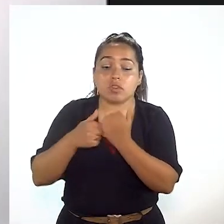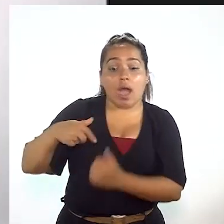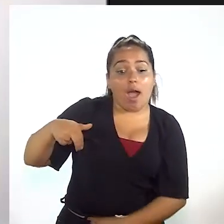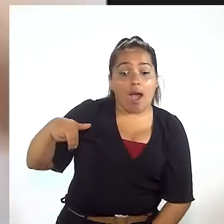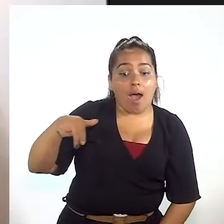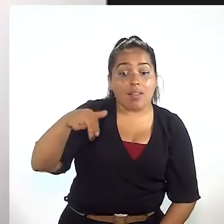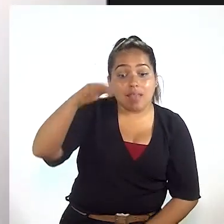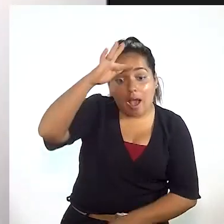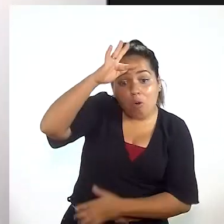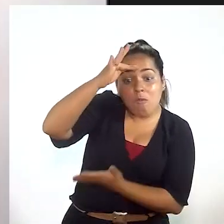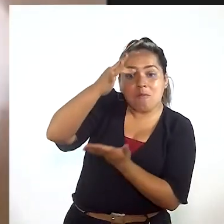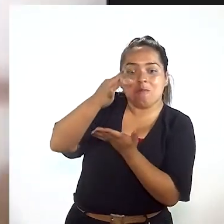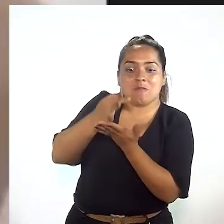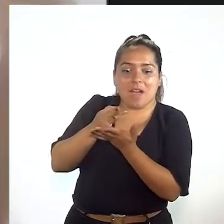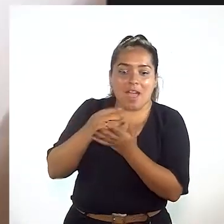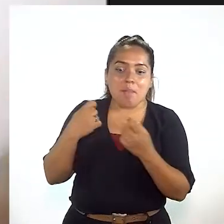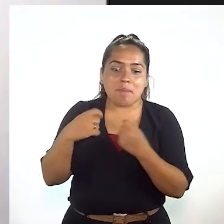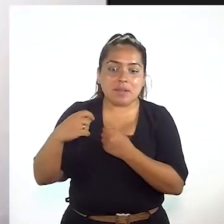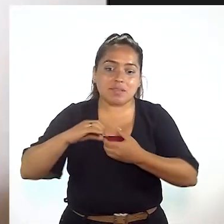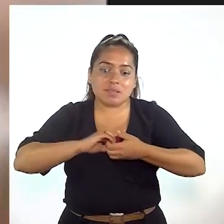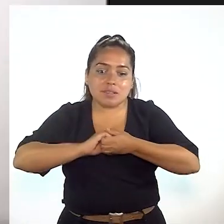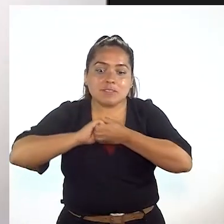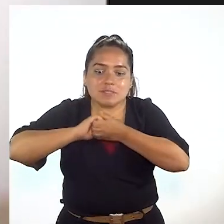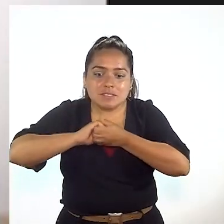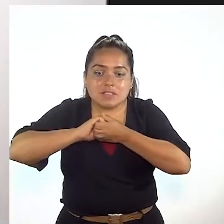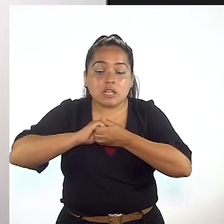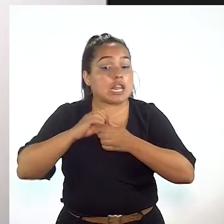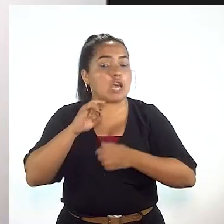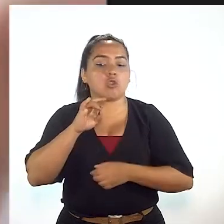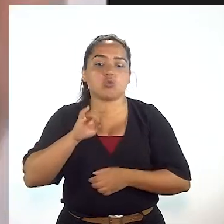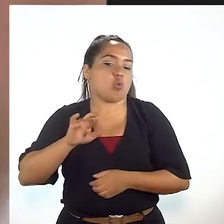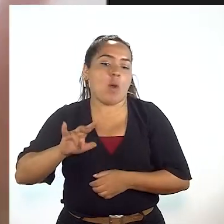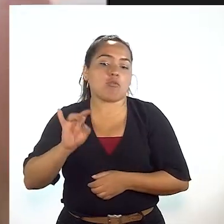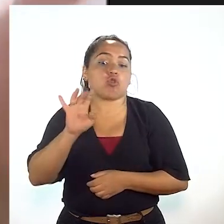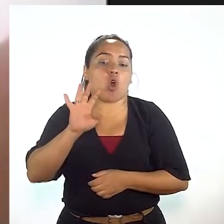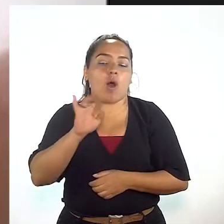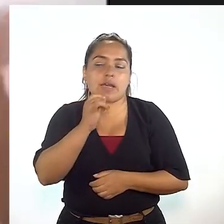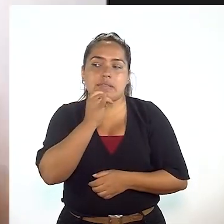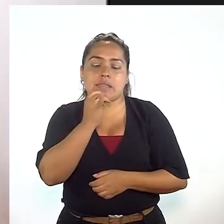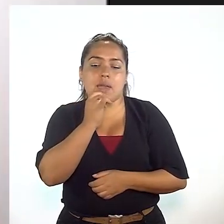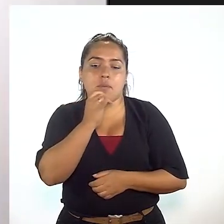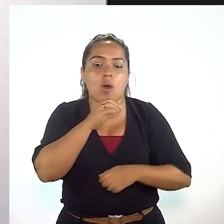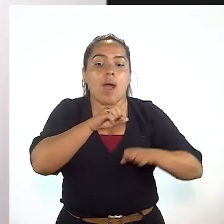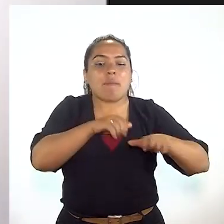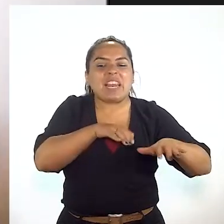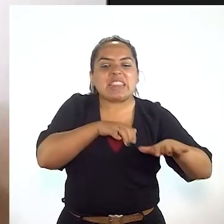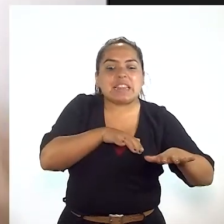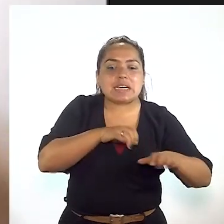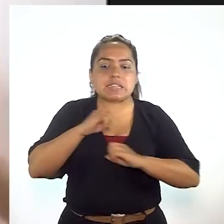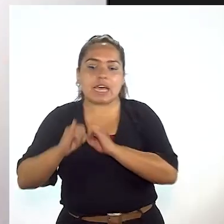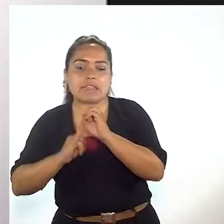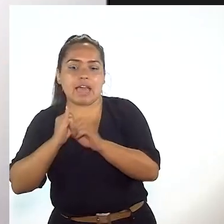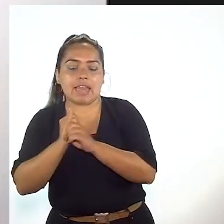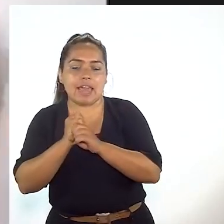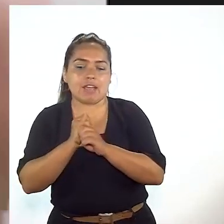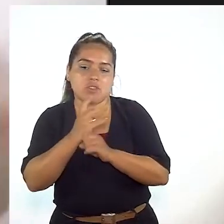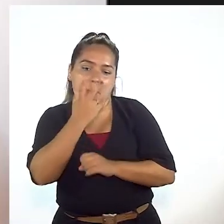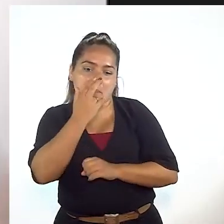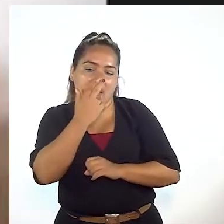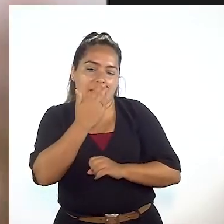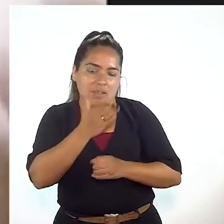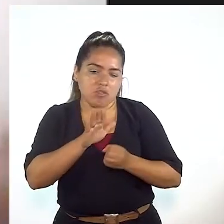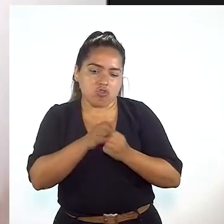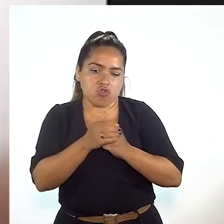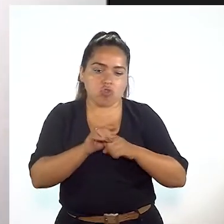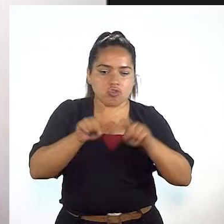sólida, porque é isso, é andar com fé e andar com outras pessoas, e é o tal do ninguém soltar a mão de ninguém, mas não é só na militância de